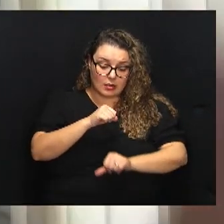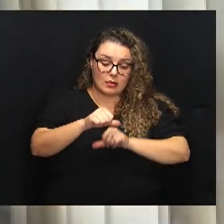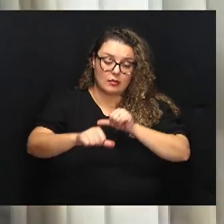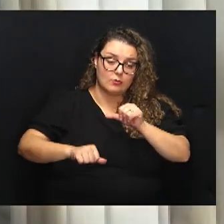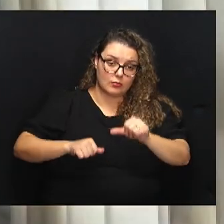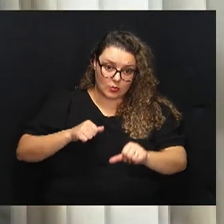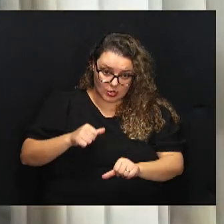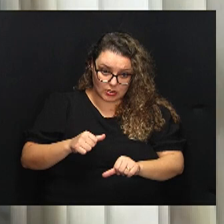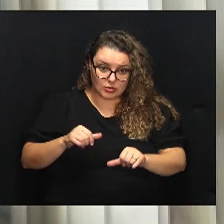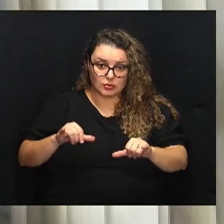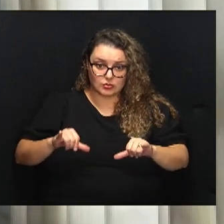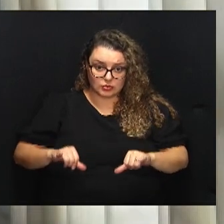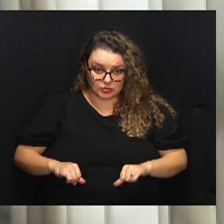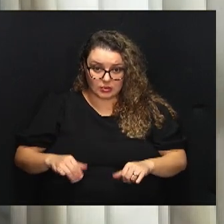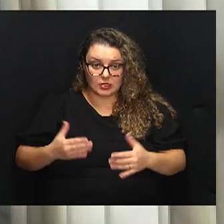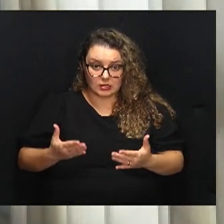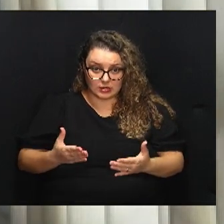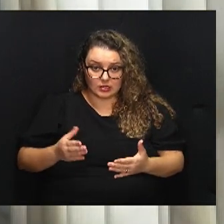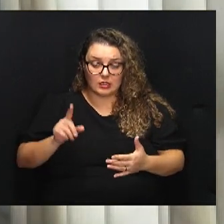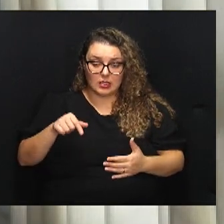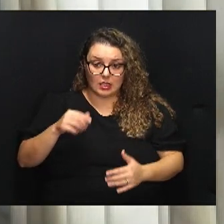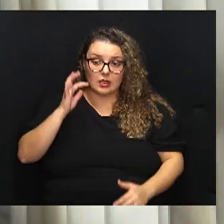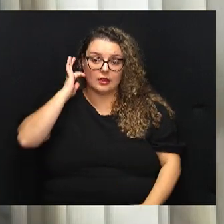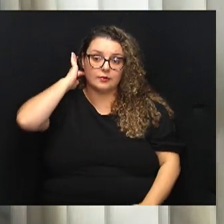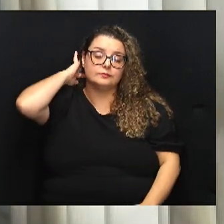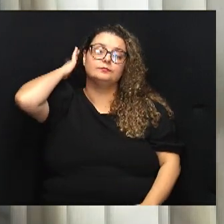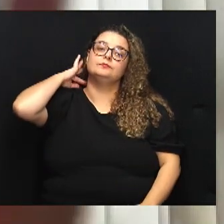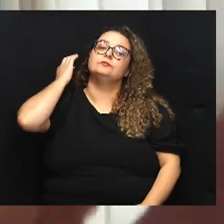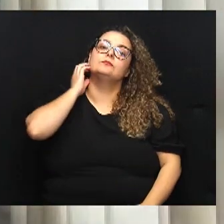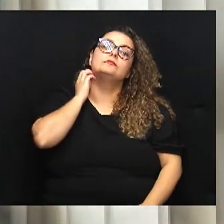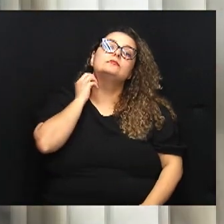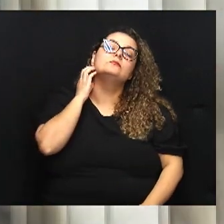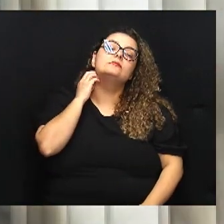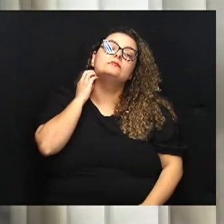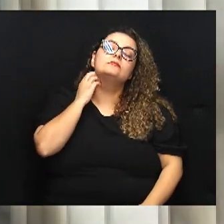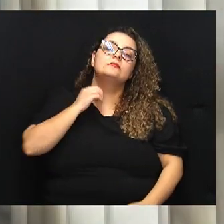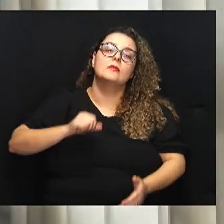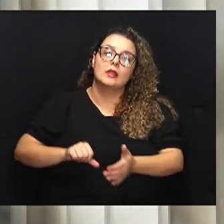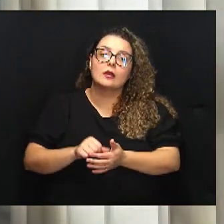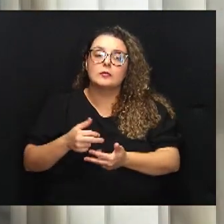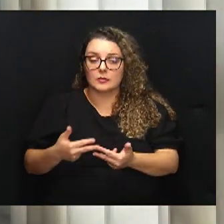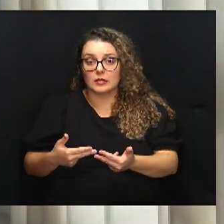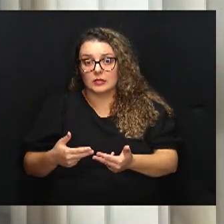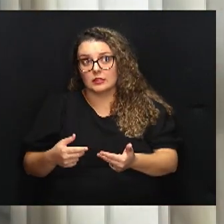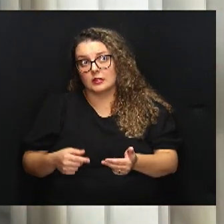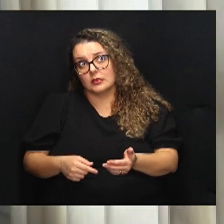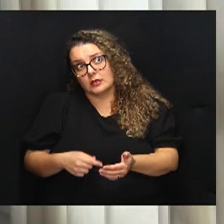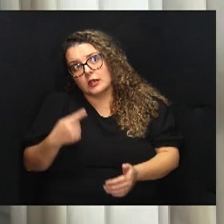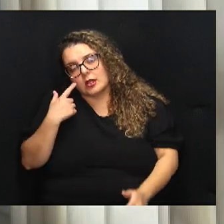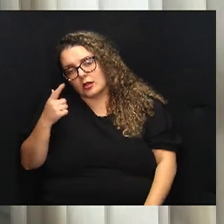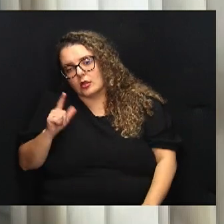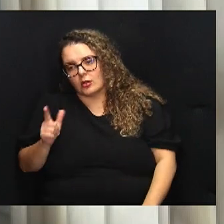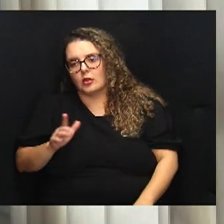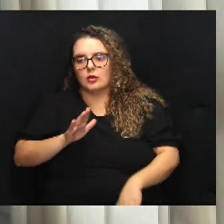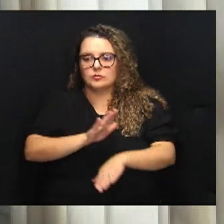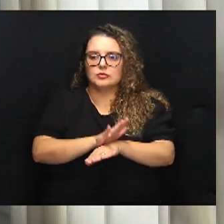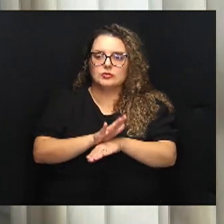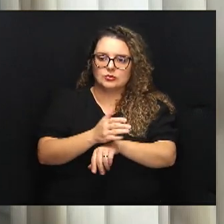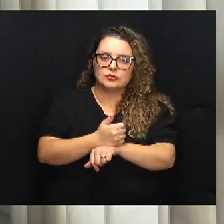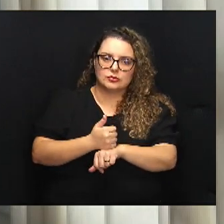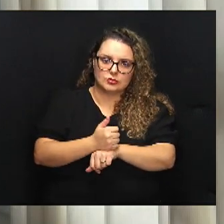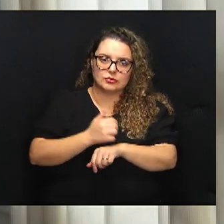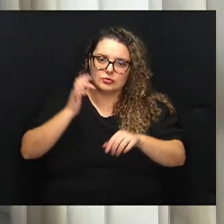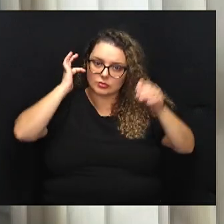estado de sofrimento. Essa é a primeira parte, e buscar, obviamente, a ajuda de profissionais,